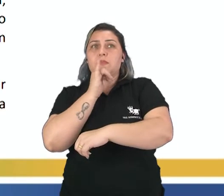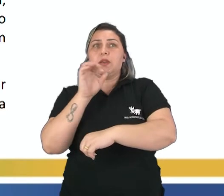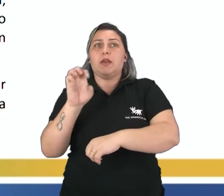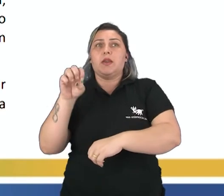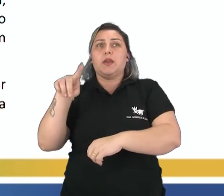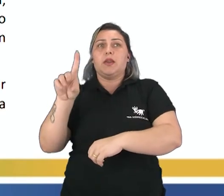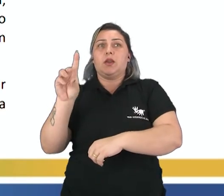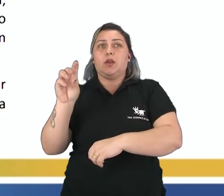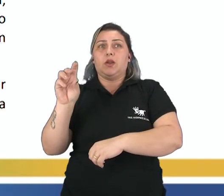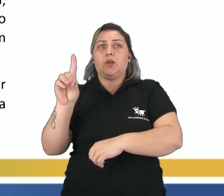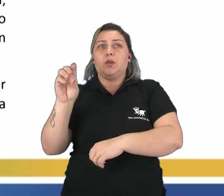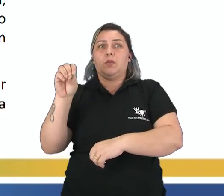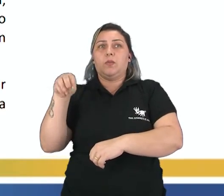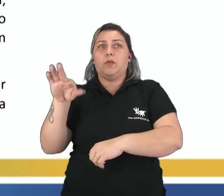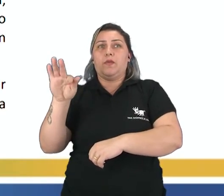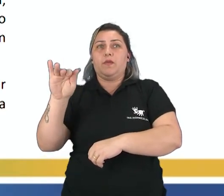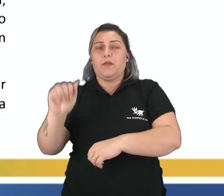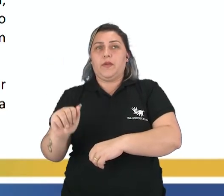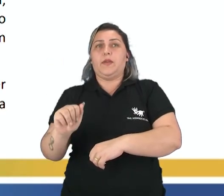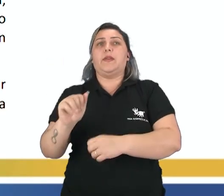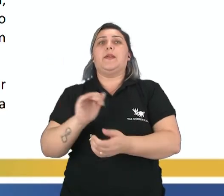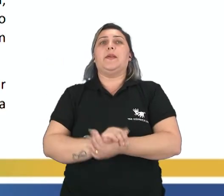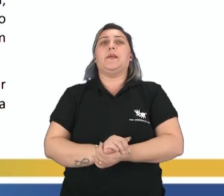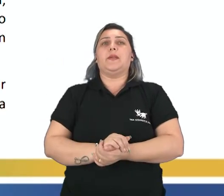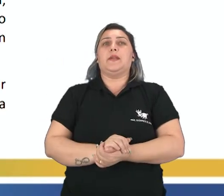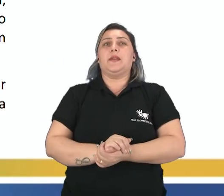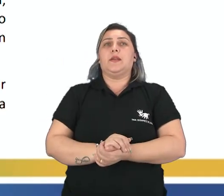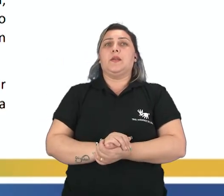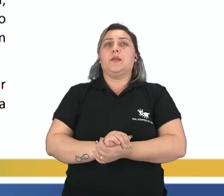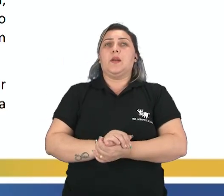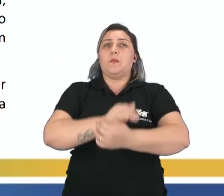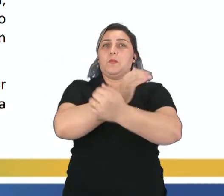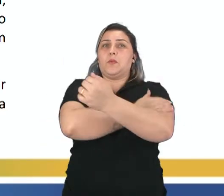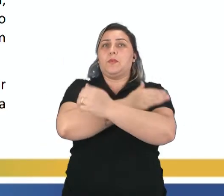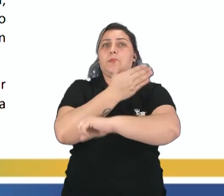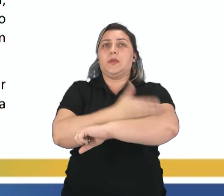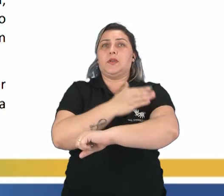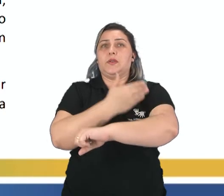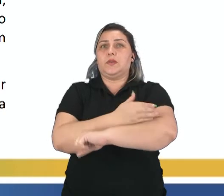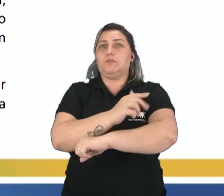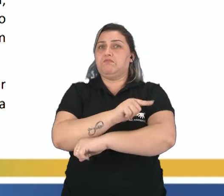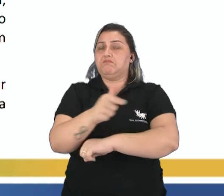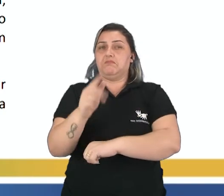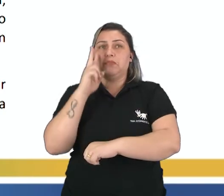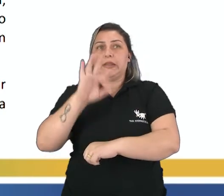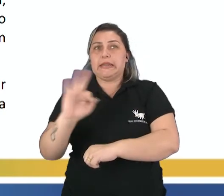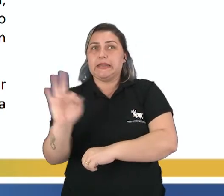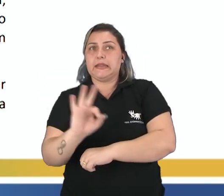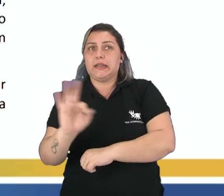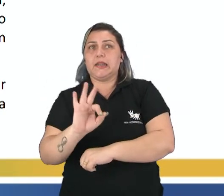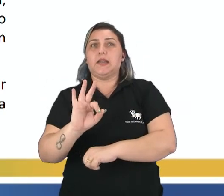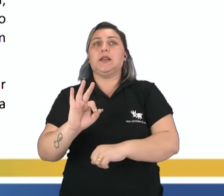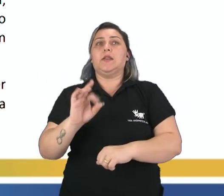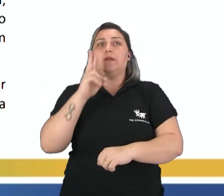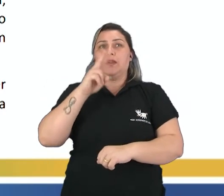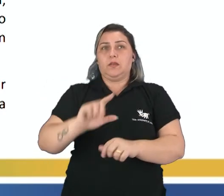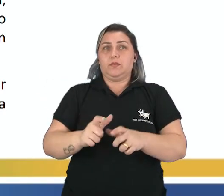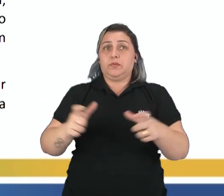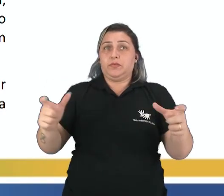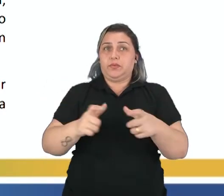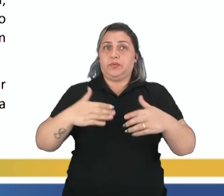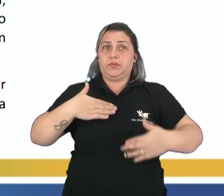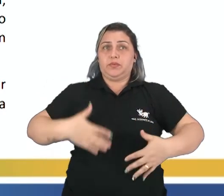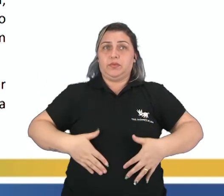a endomorfia plena, pois o relevo muscular praticamente não é notado. Aparecem grandes